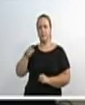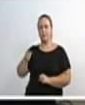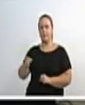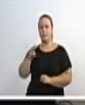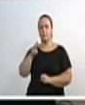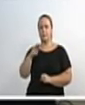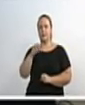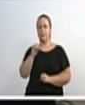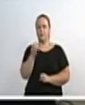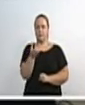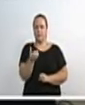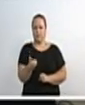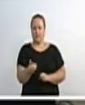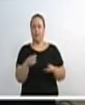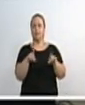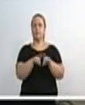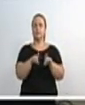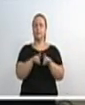7.306 e